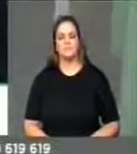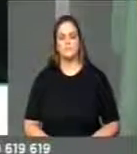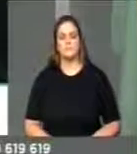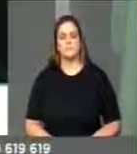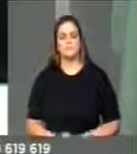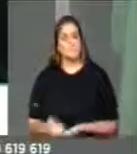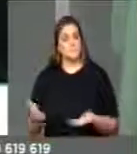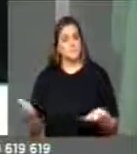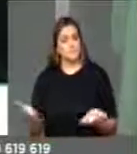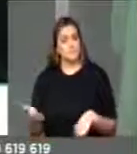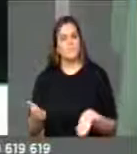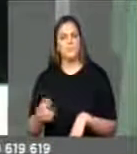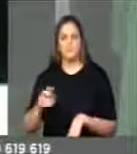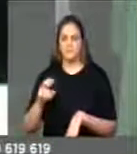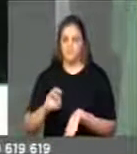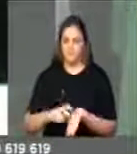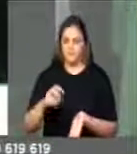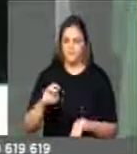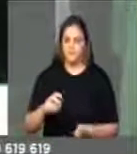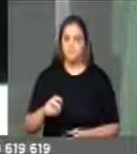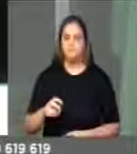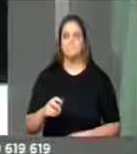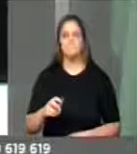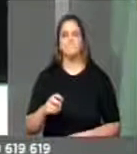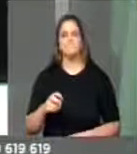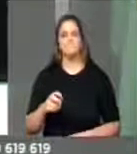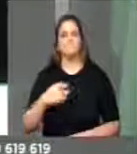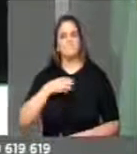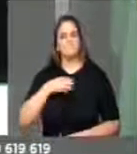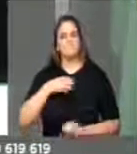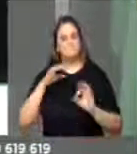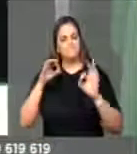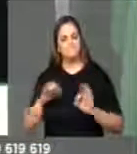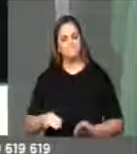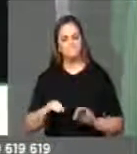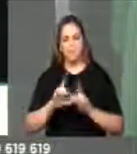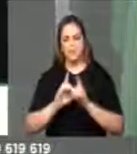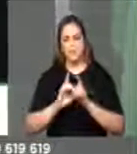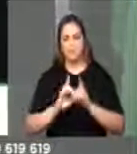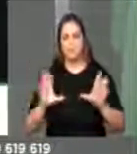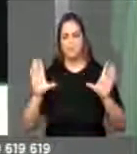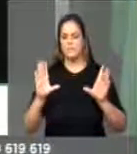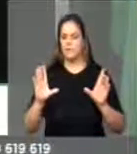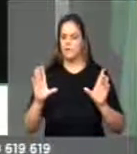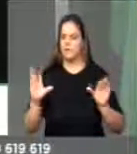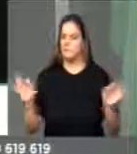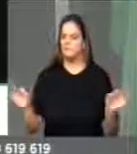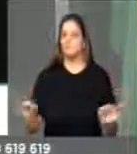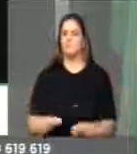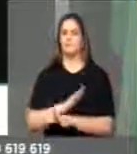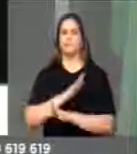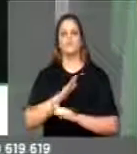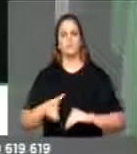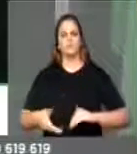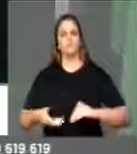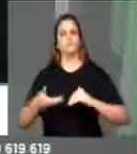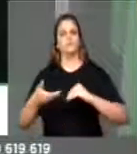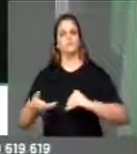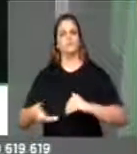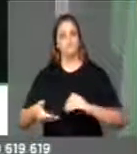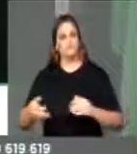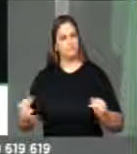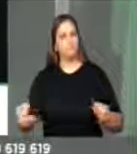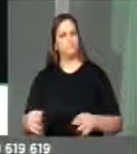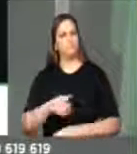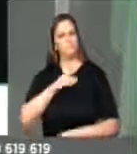em que a democracia brasileira se consolida, que o parlamento brasileiro se consolida, se fortalece